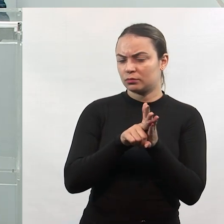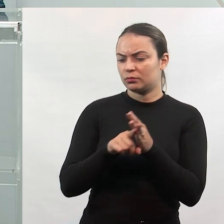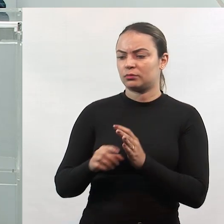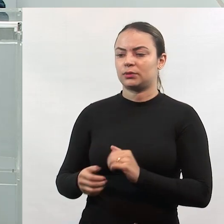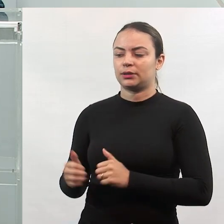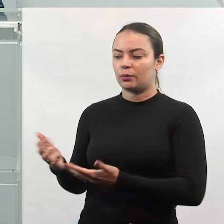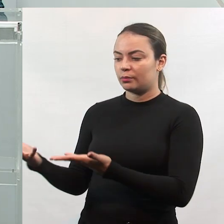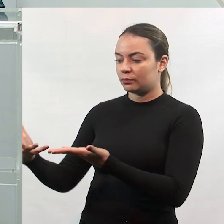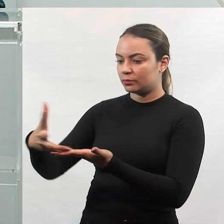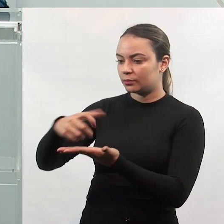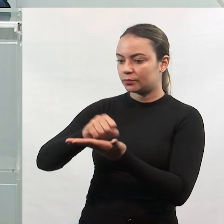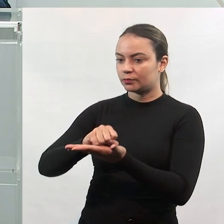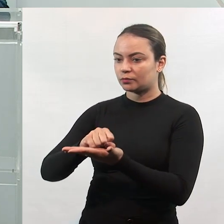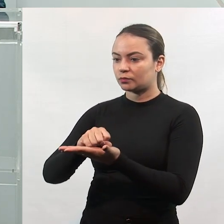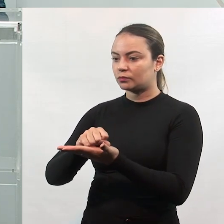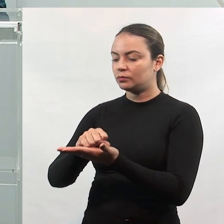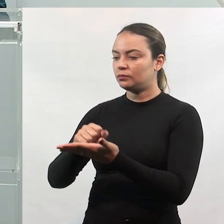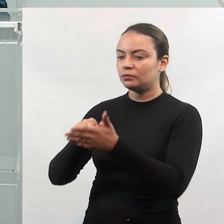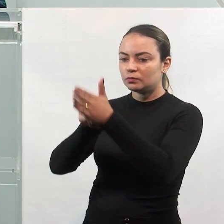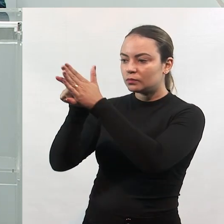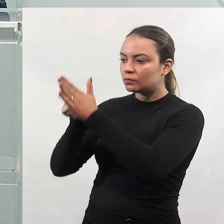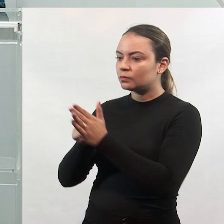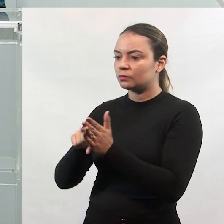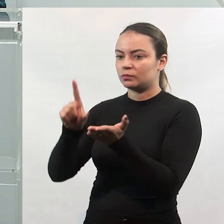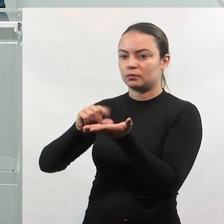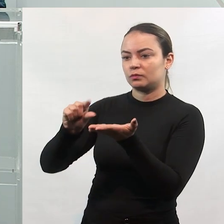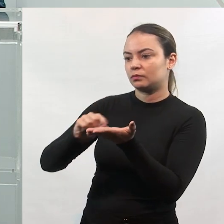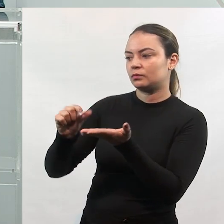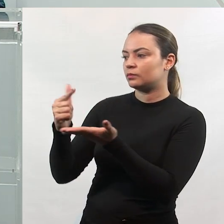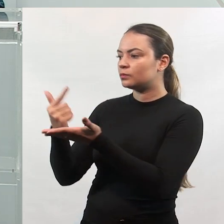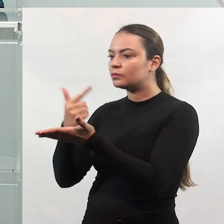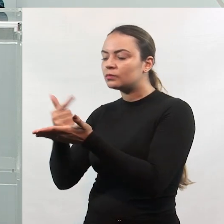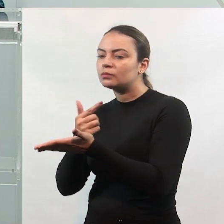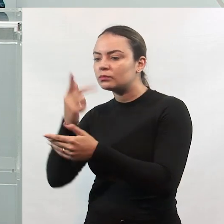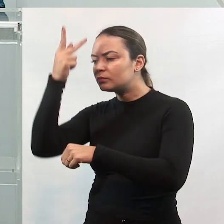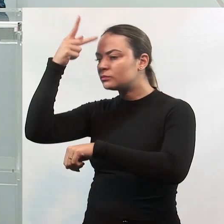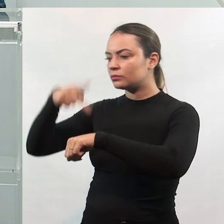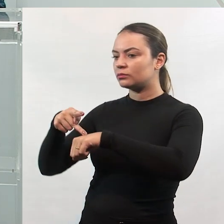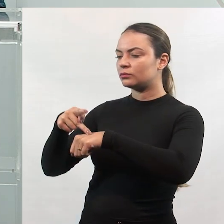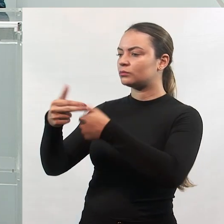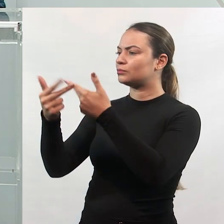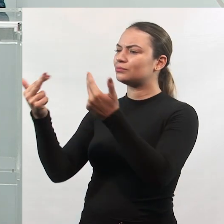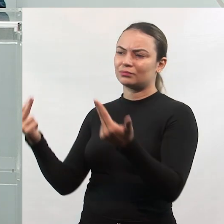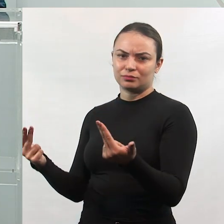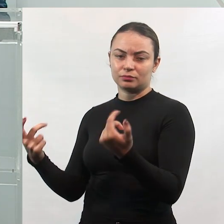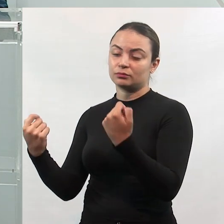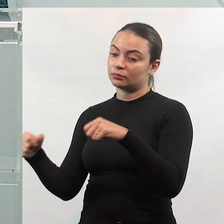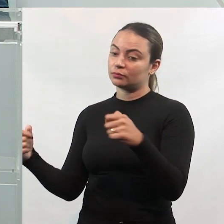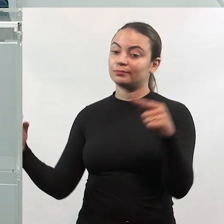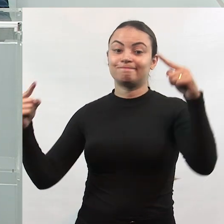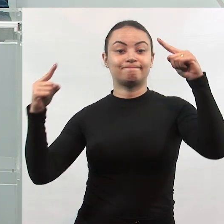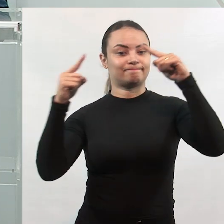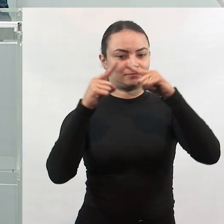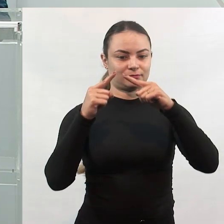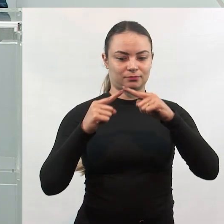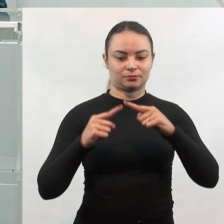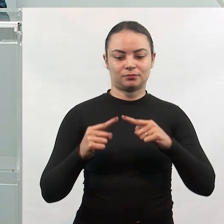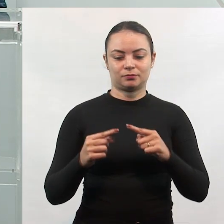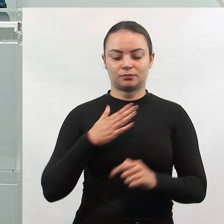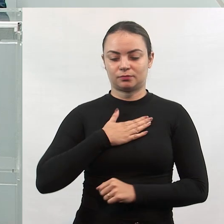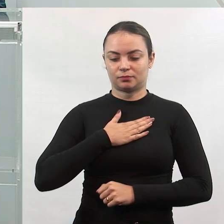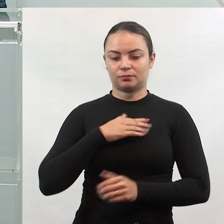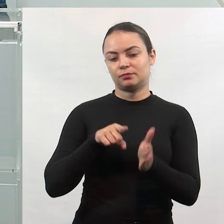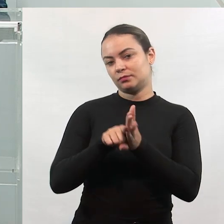de revisão de literatura precisa ser convergente com essa proposição. Né? Então, eu não posso trazer para cá,